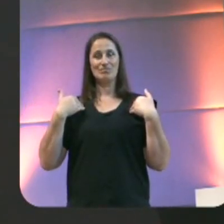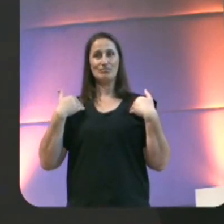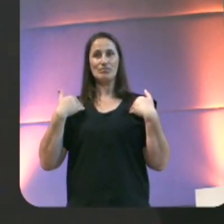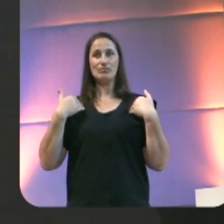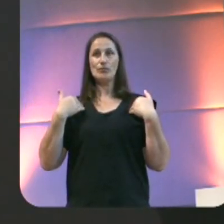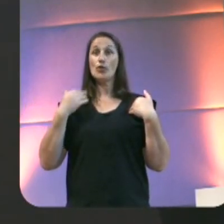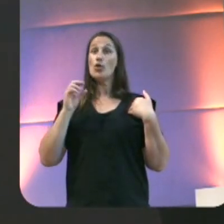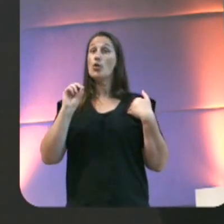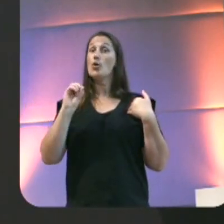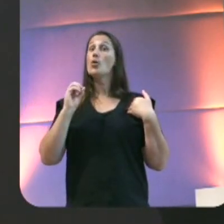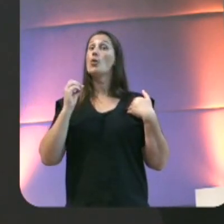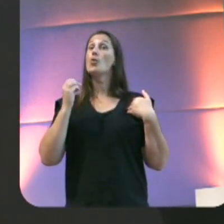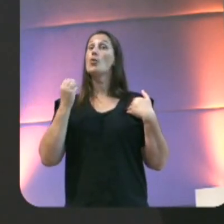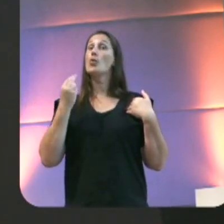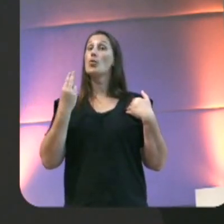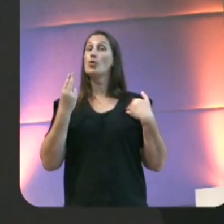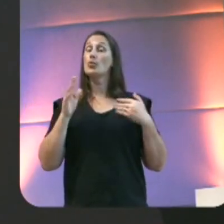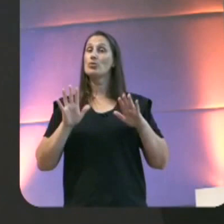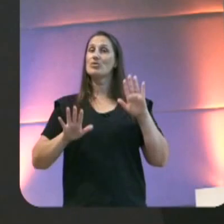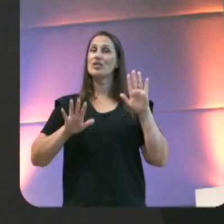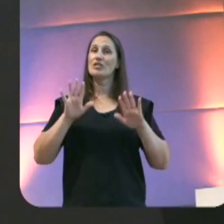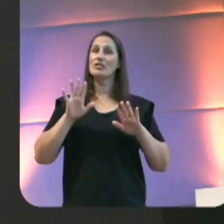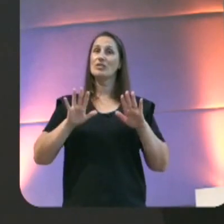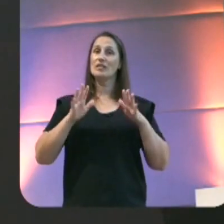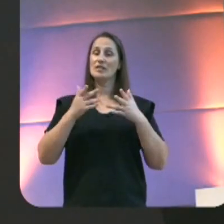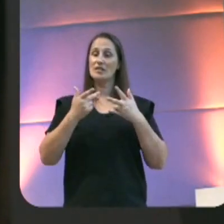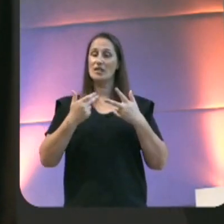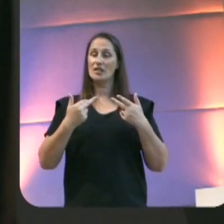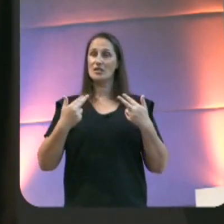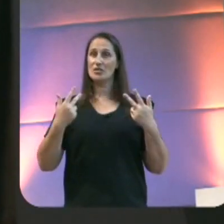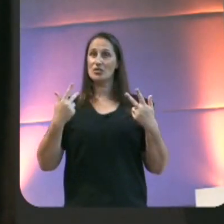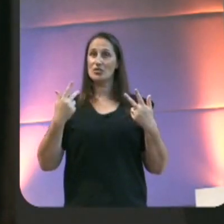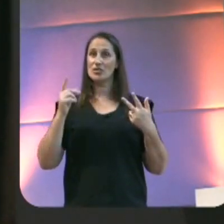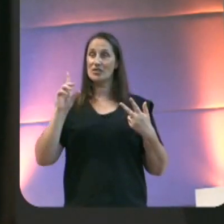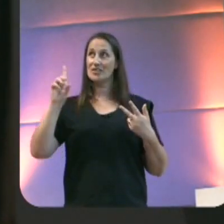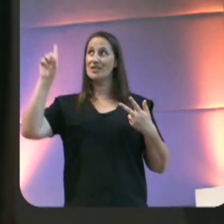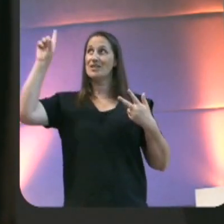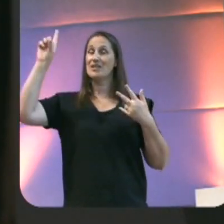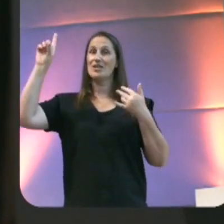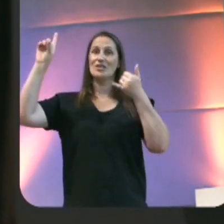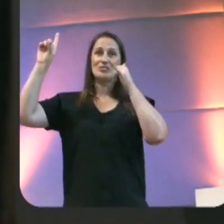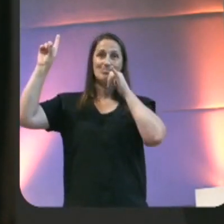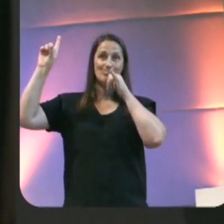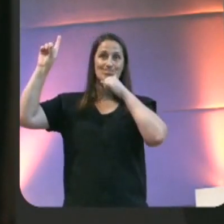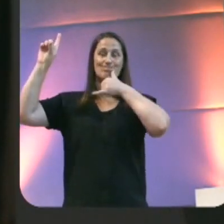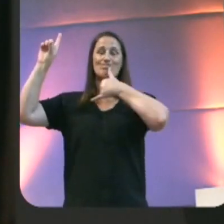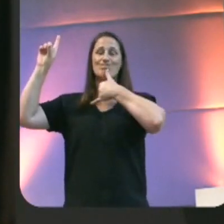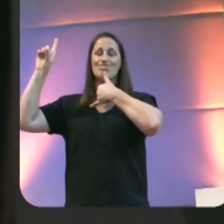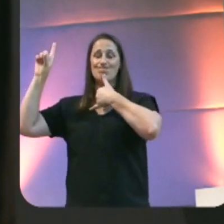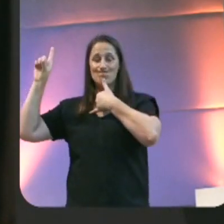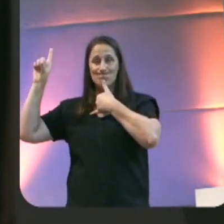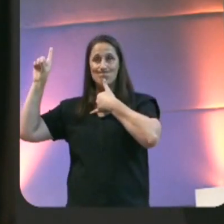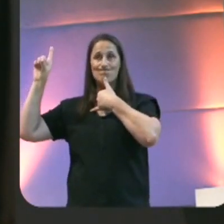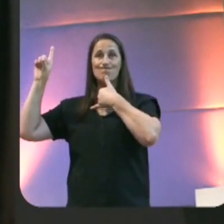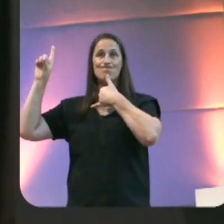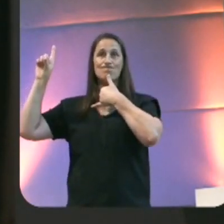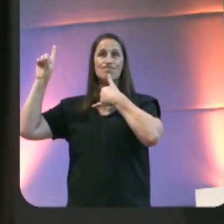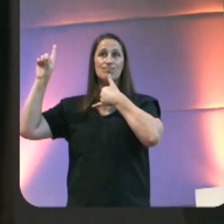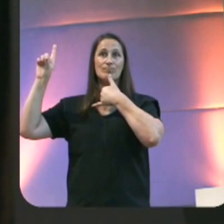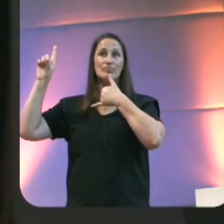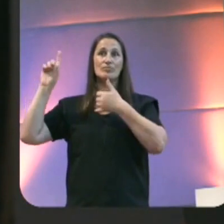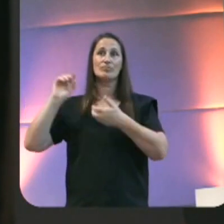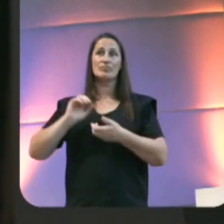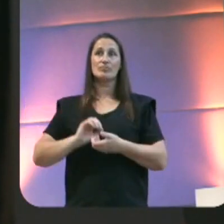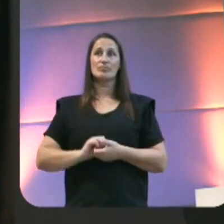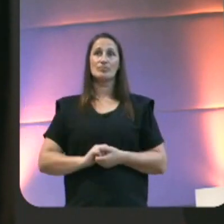Ou talvez daquilo que entristece o Espírito Santo. Sabe, quando a